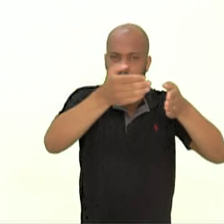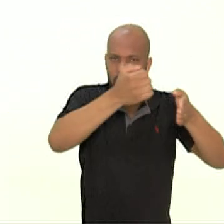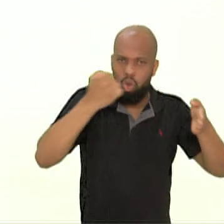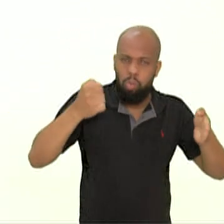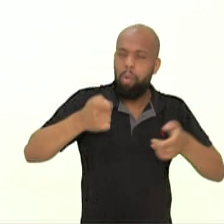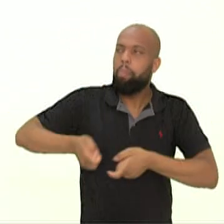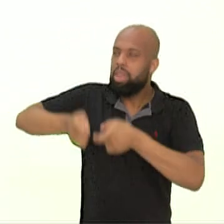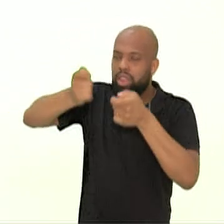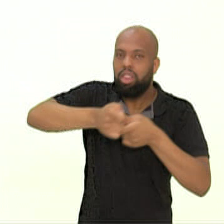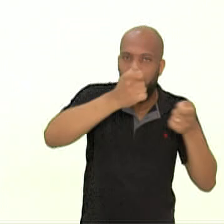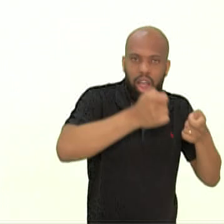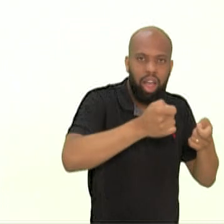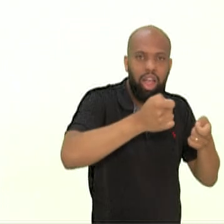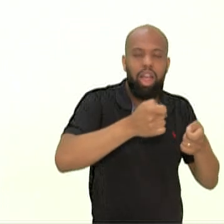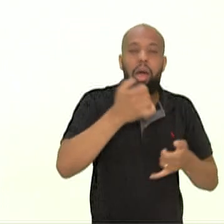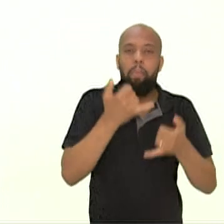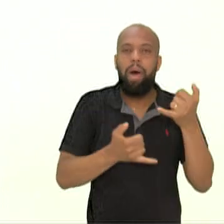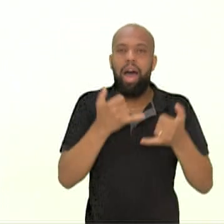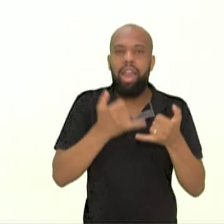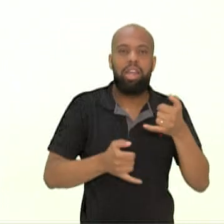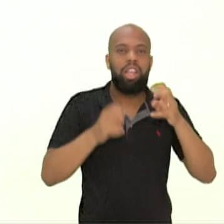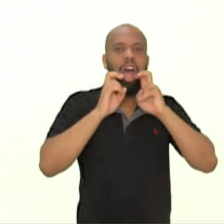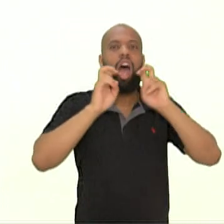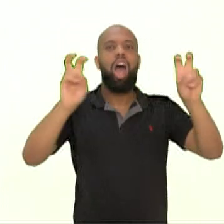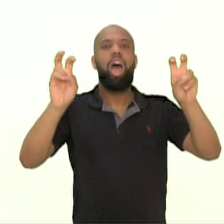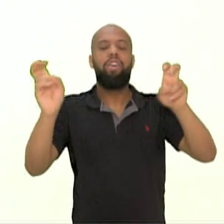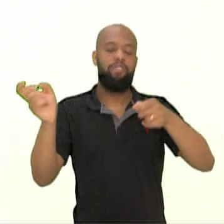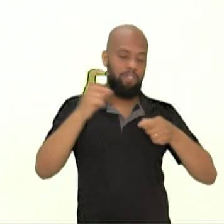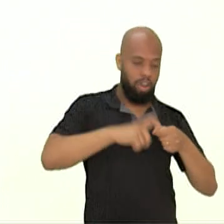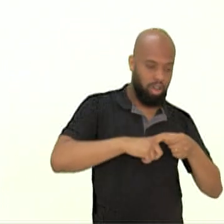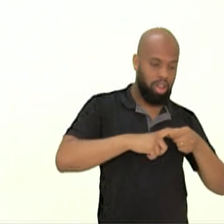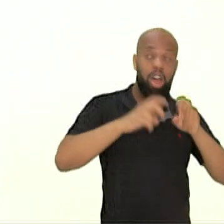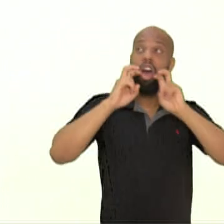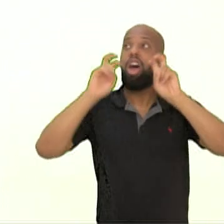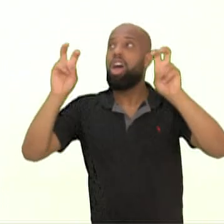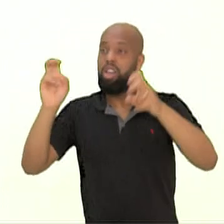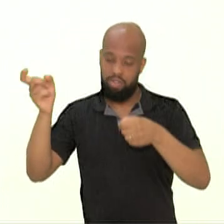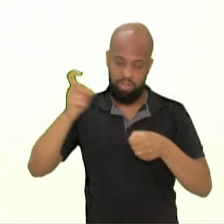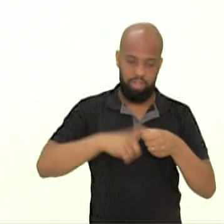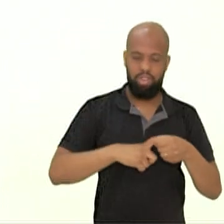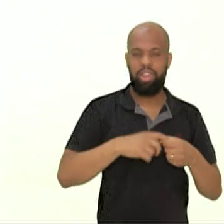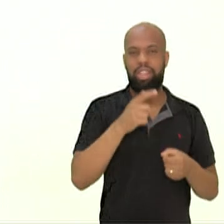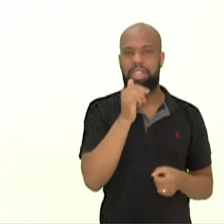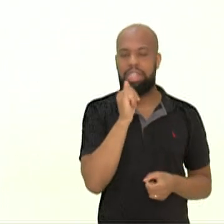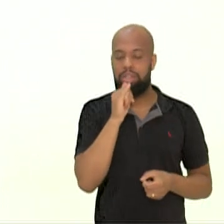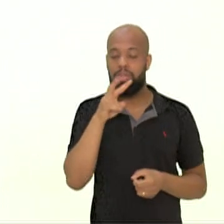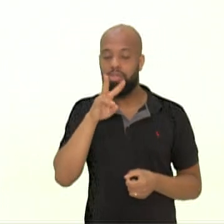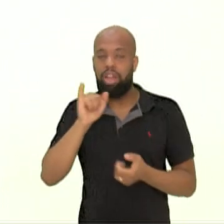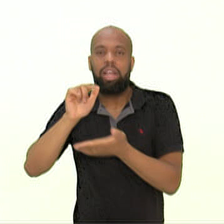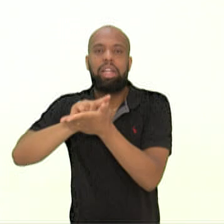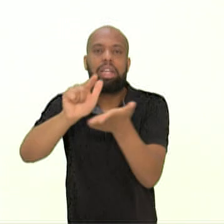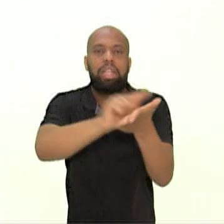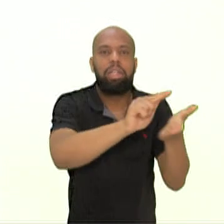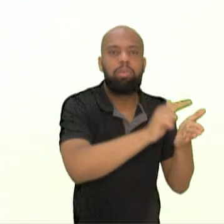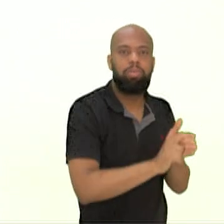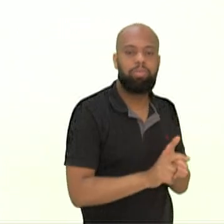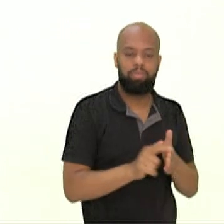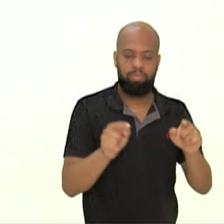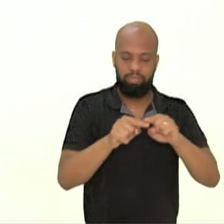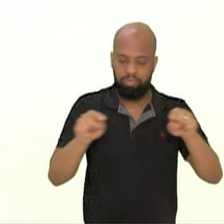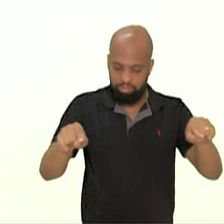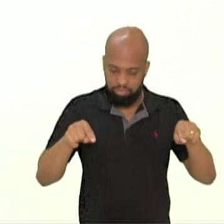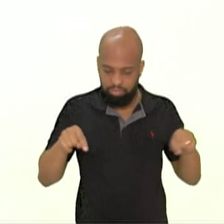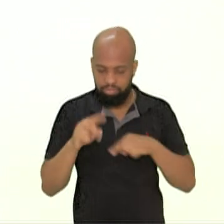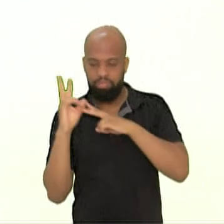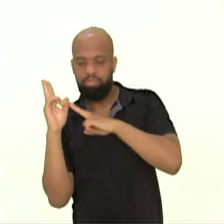é o que denominamos como reverberação. E você já deve ter percebido isso. Às vezes você vai limpar o seu quarto, você vai retirar os móveis para você fazer uma